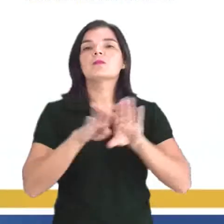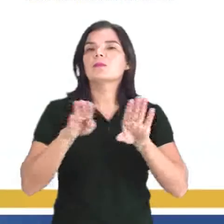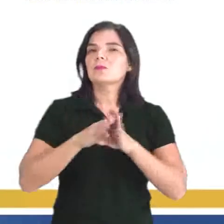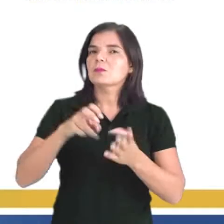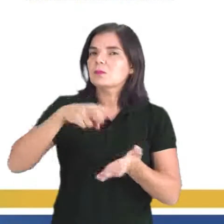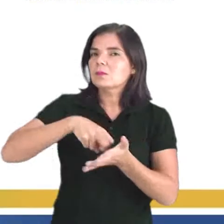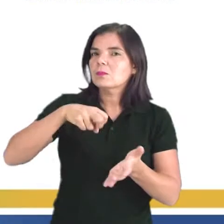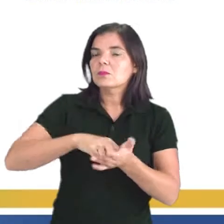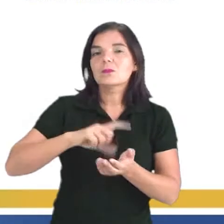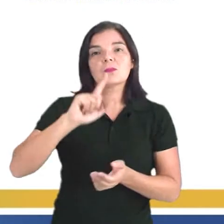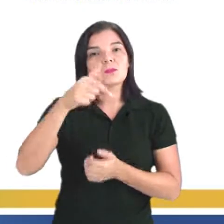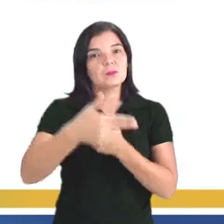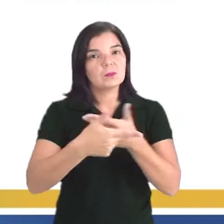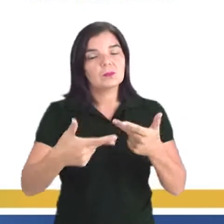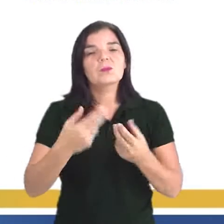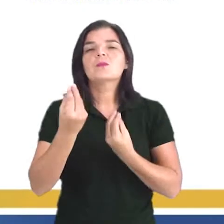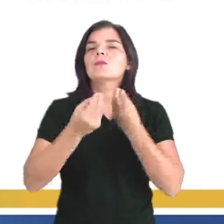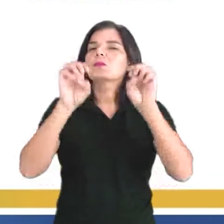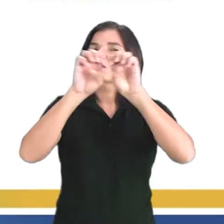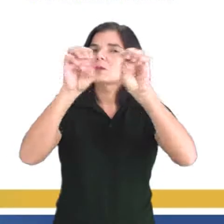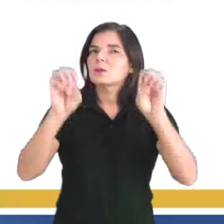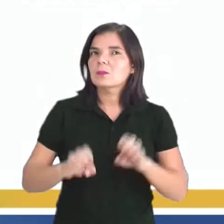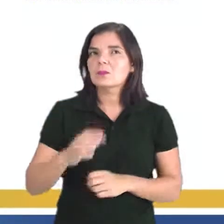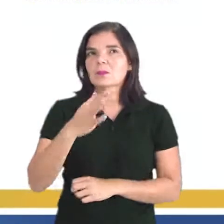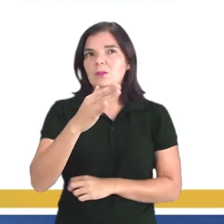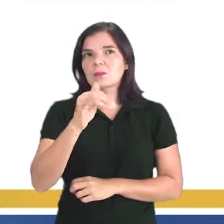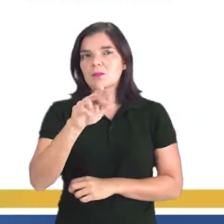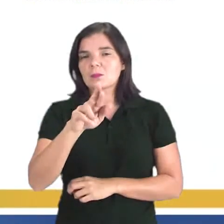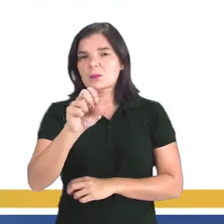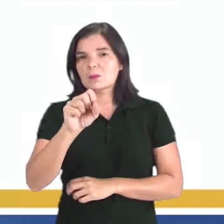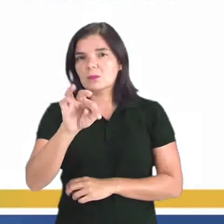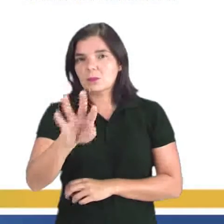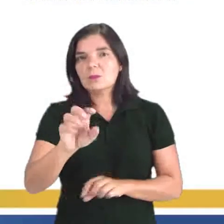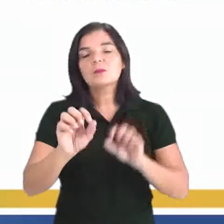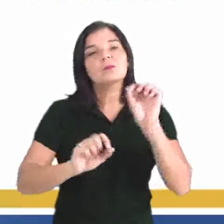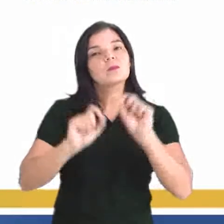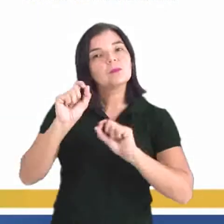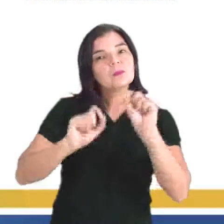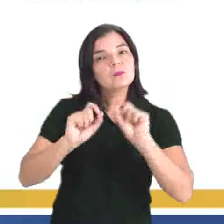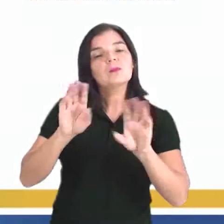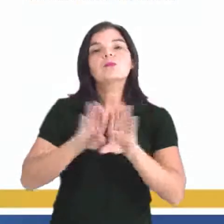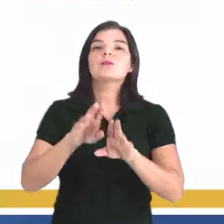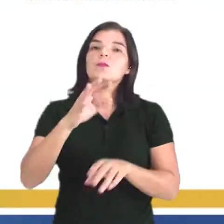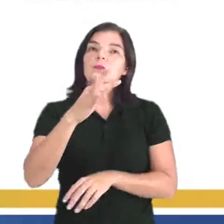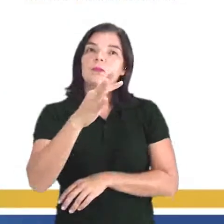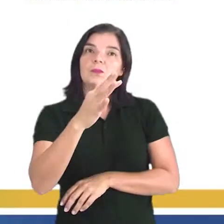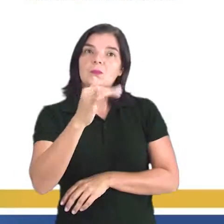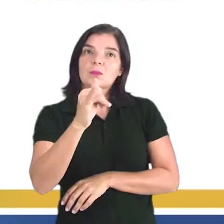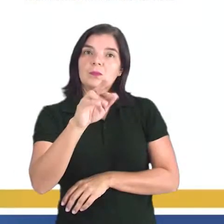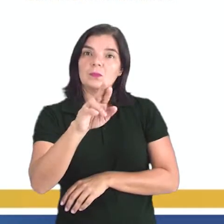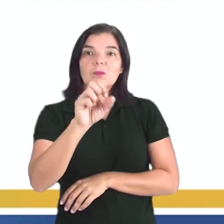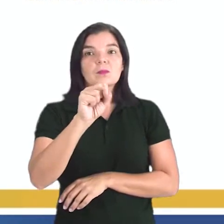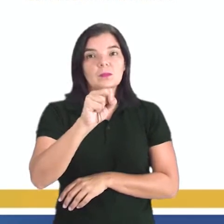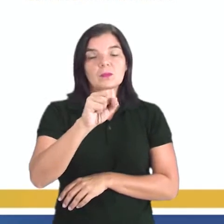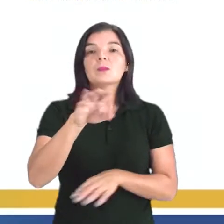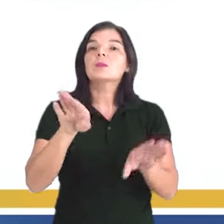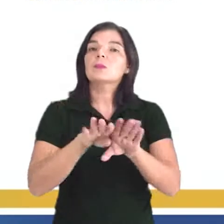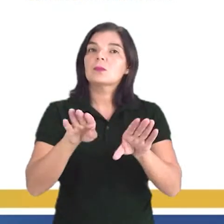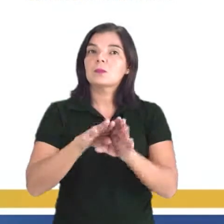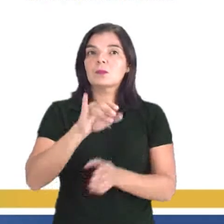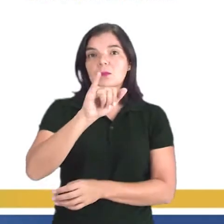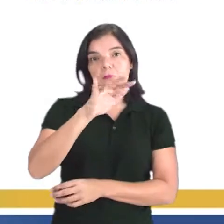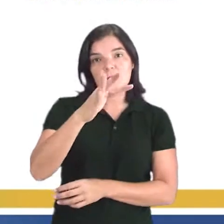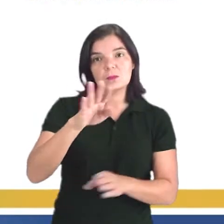e etc. Qual é a estrutura do first conditional? A estrutura é if, que é o nosso se,